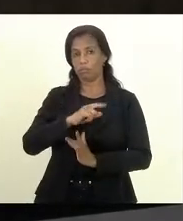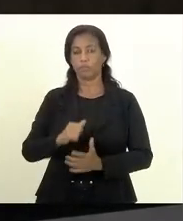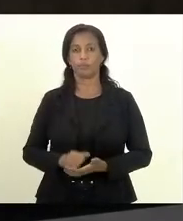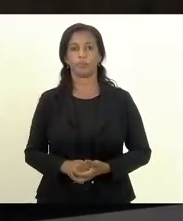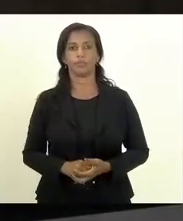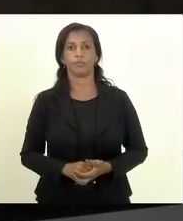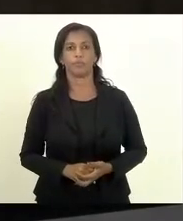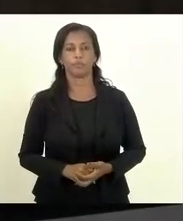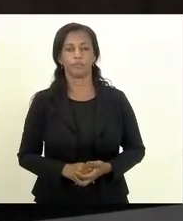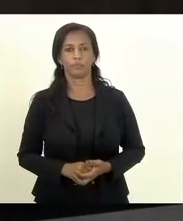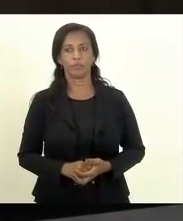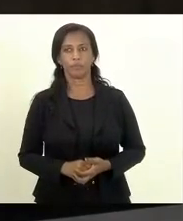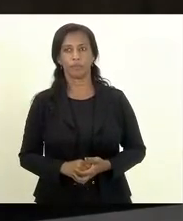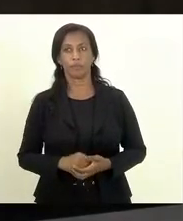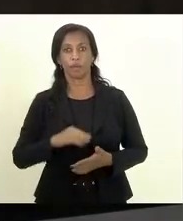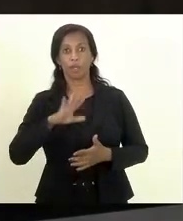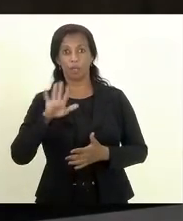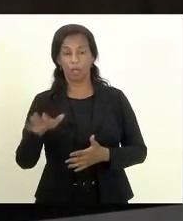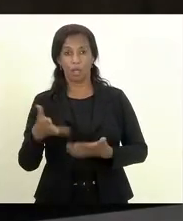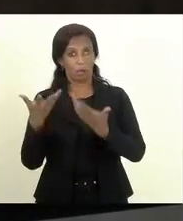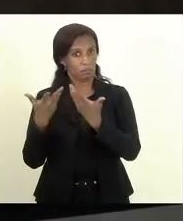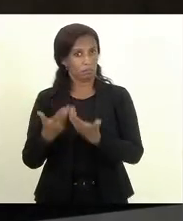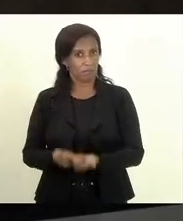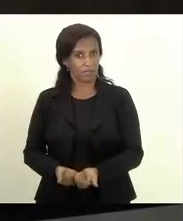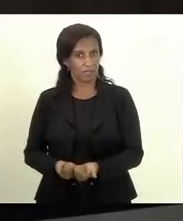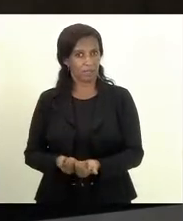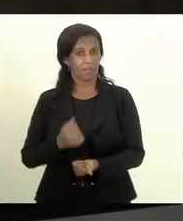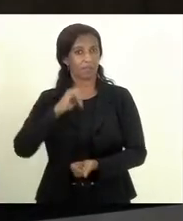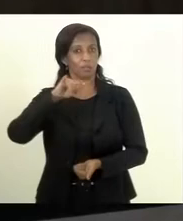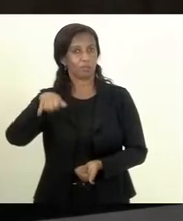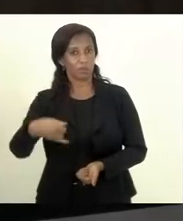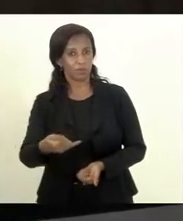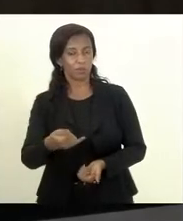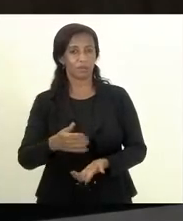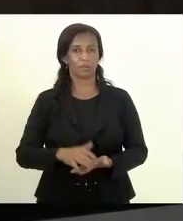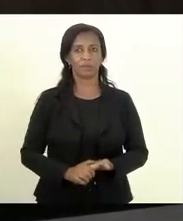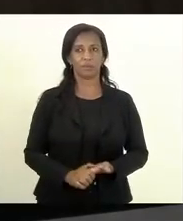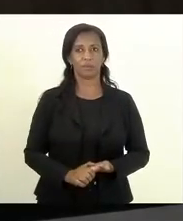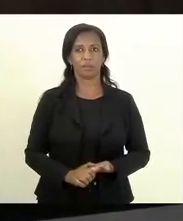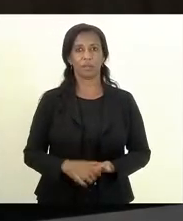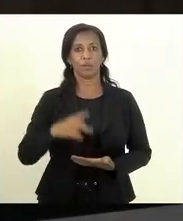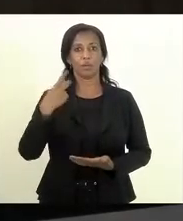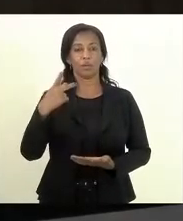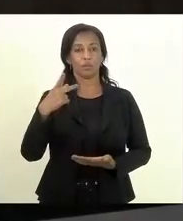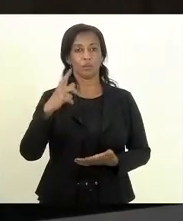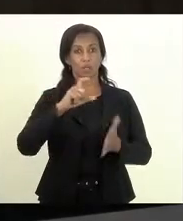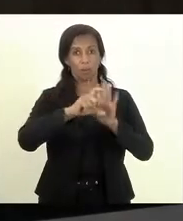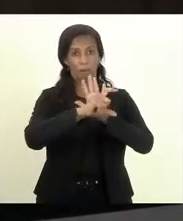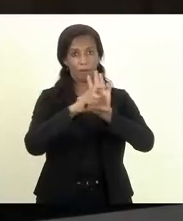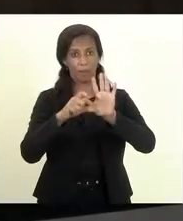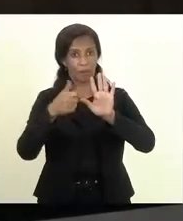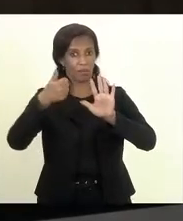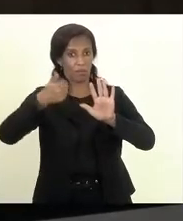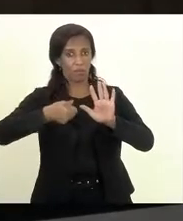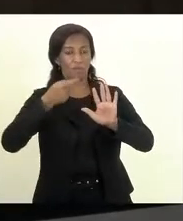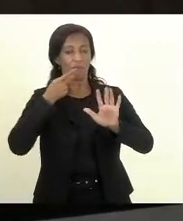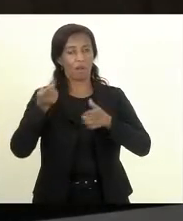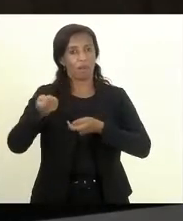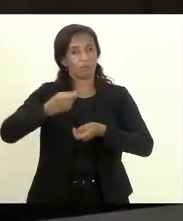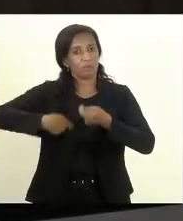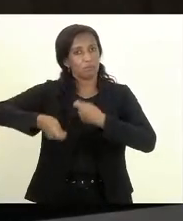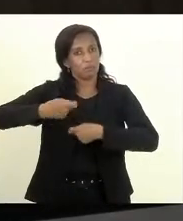pública. Submete a possibilidade. No seu parágrafo único ainda diz, a administração pública